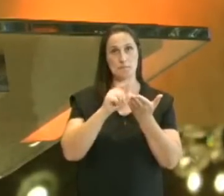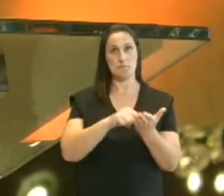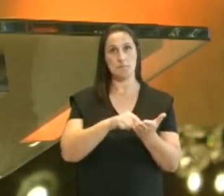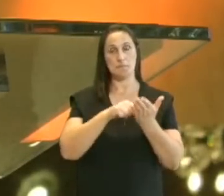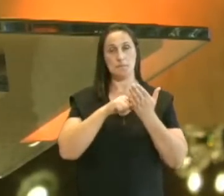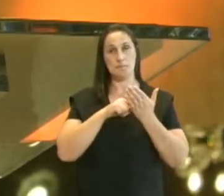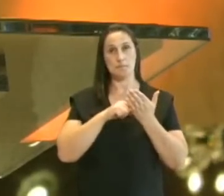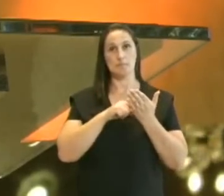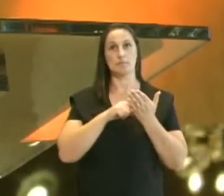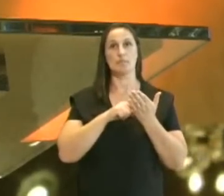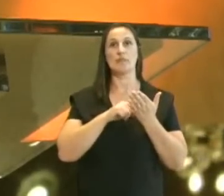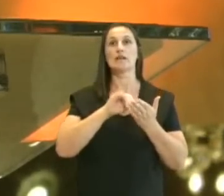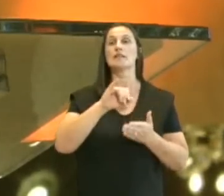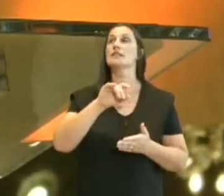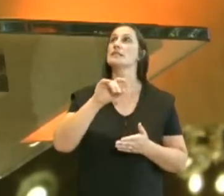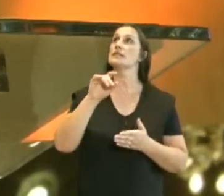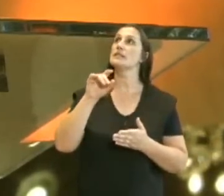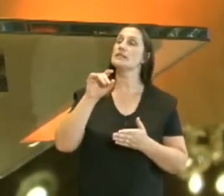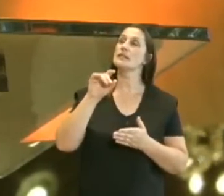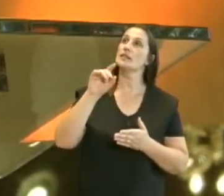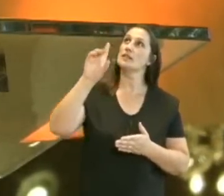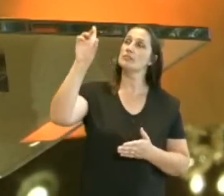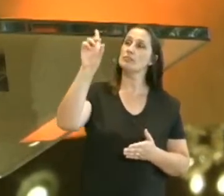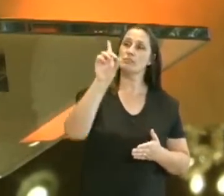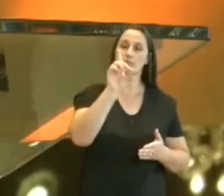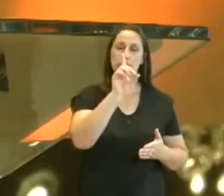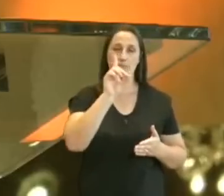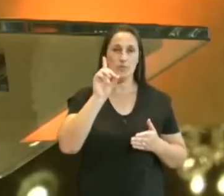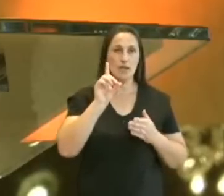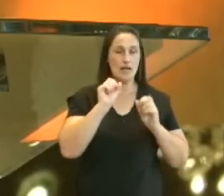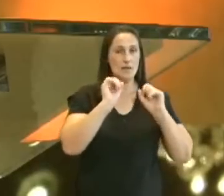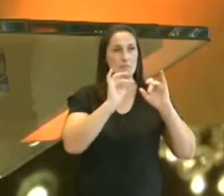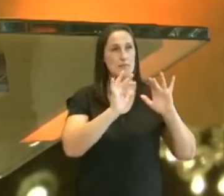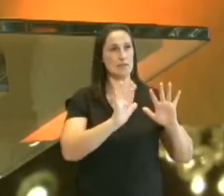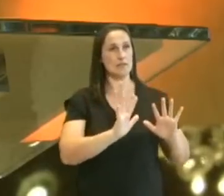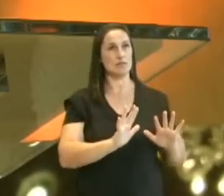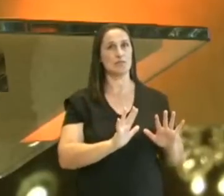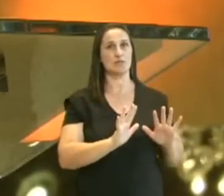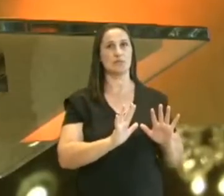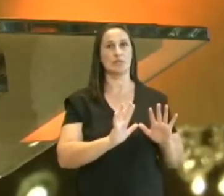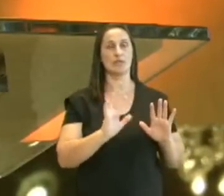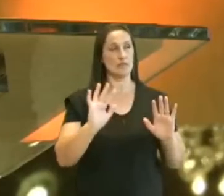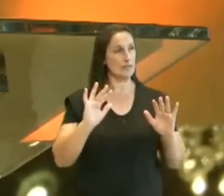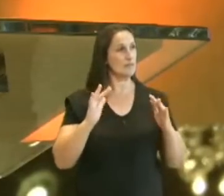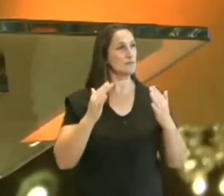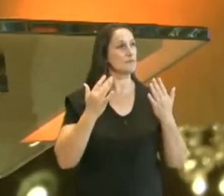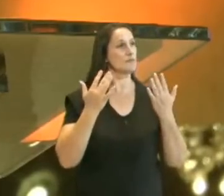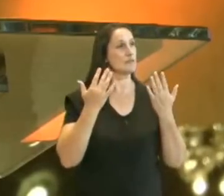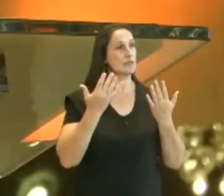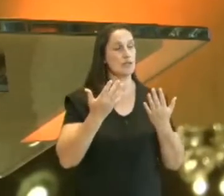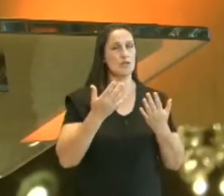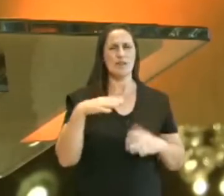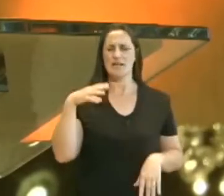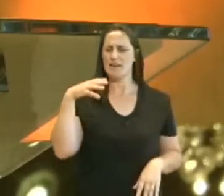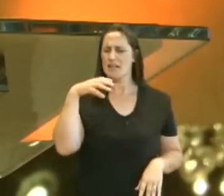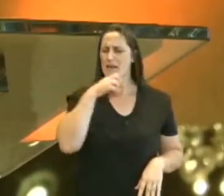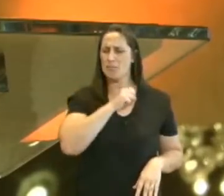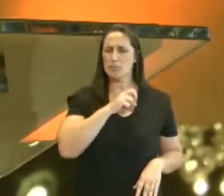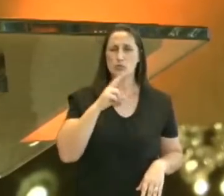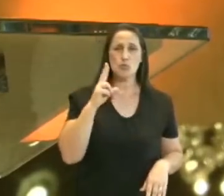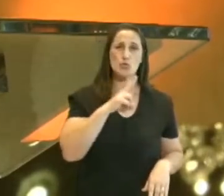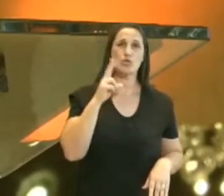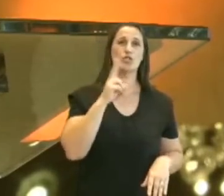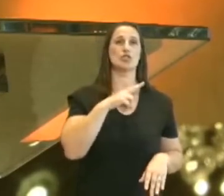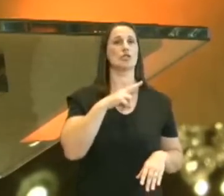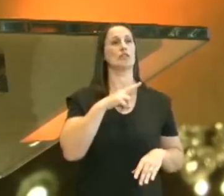a presença de Jesus, o pastoreio de Jesus o abençoa, então corra para estar com